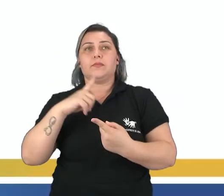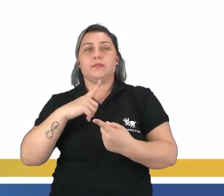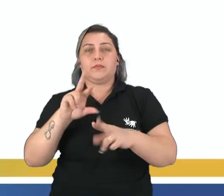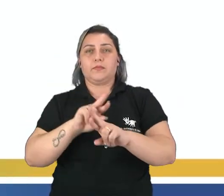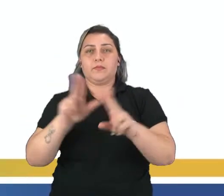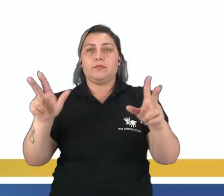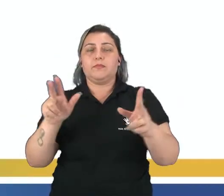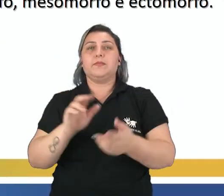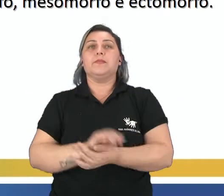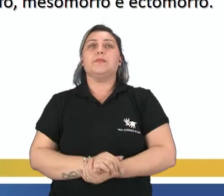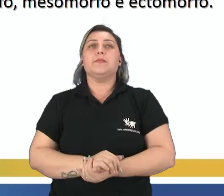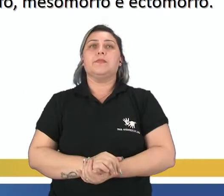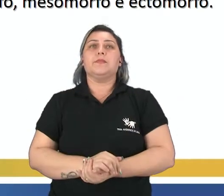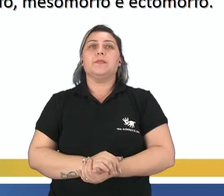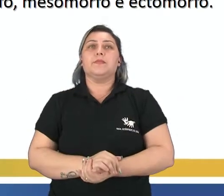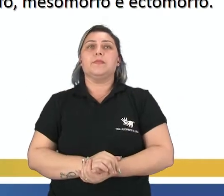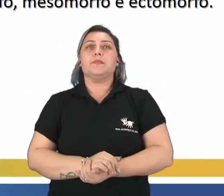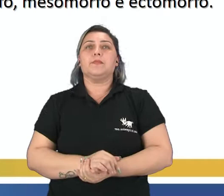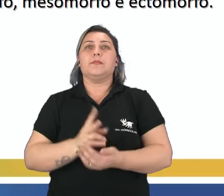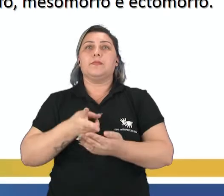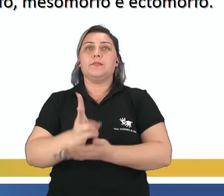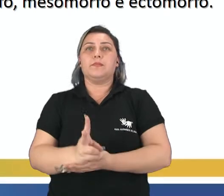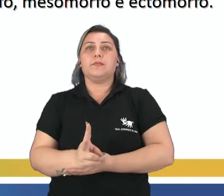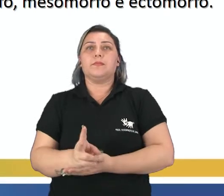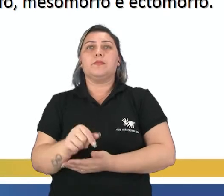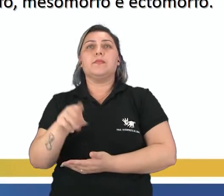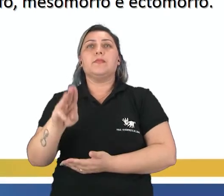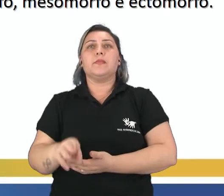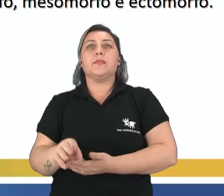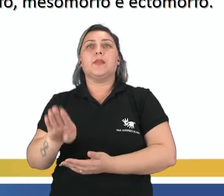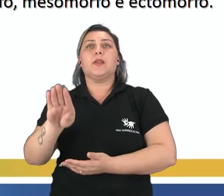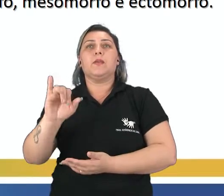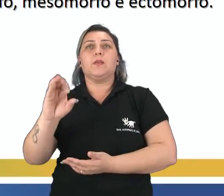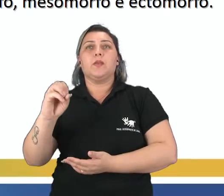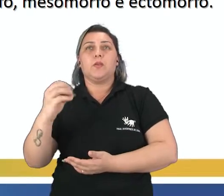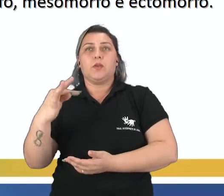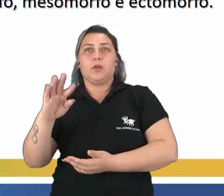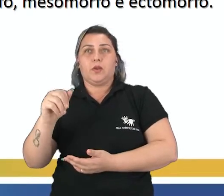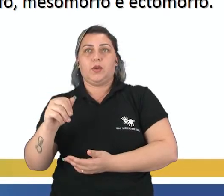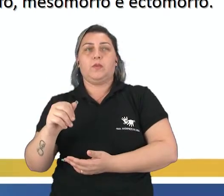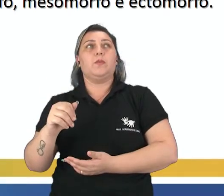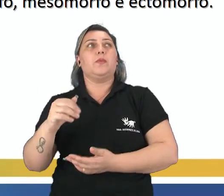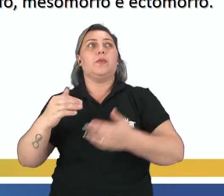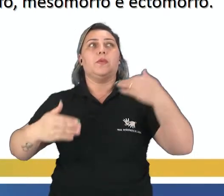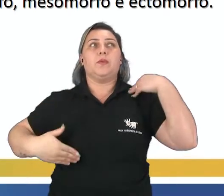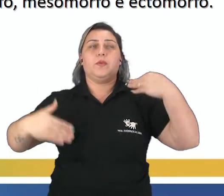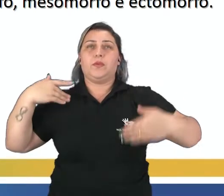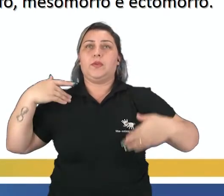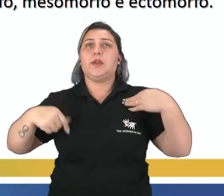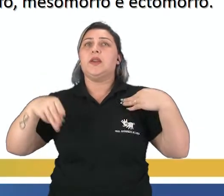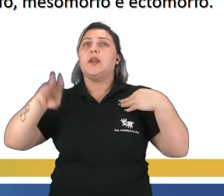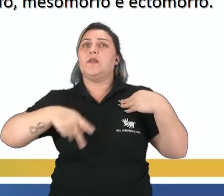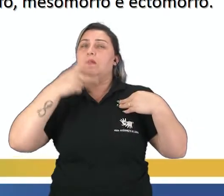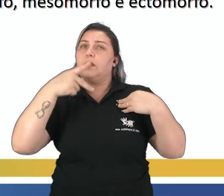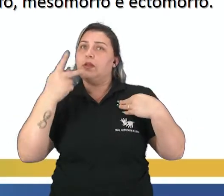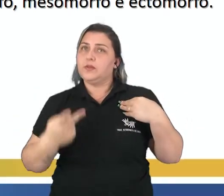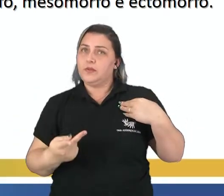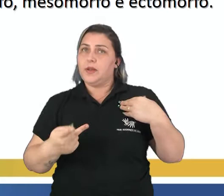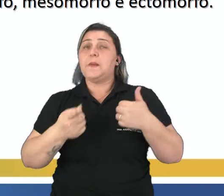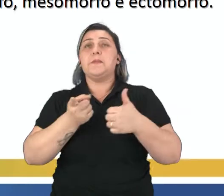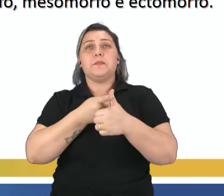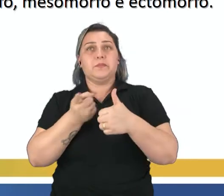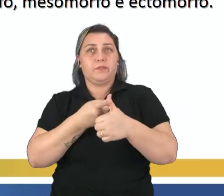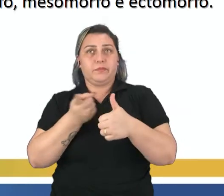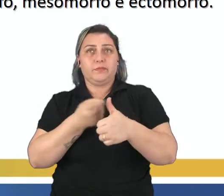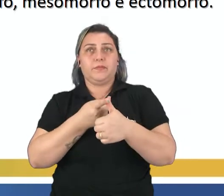essas diferenças, né? Vamos continuar. Nós temos os 3 biotipos físicos. Quem falou em biotipos pela